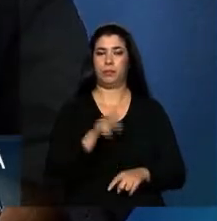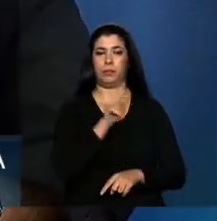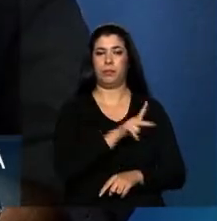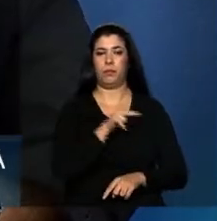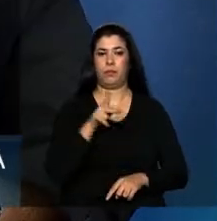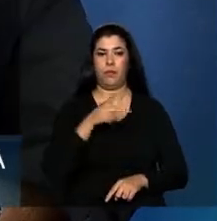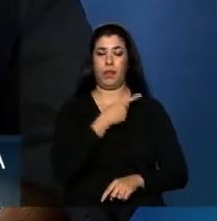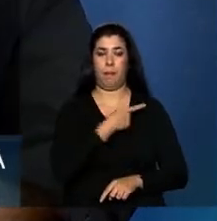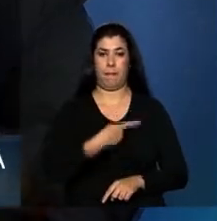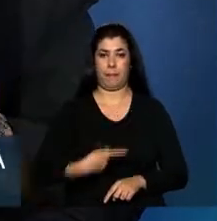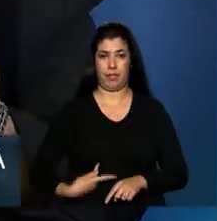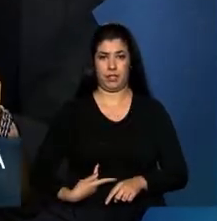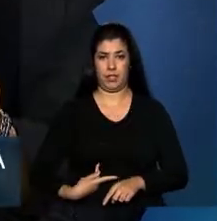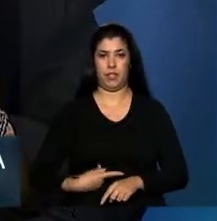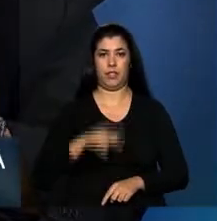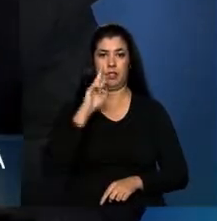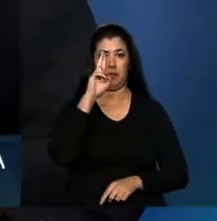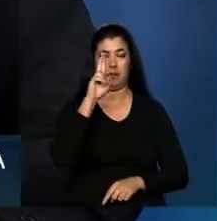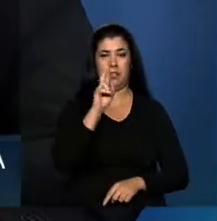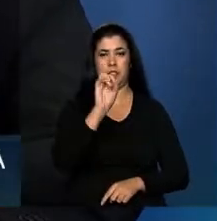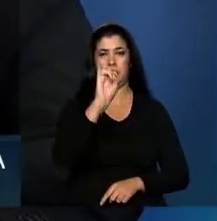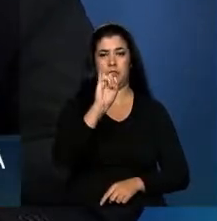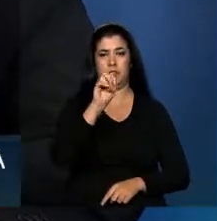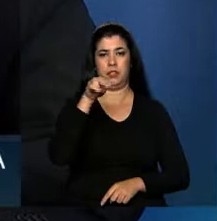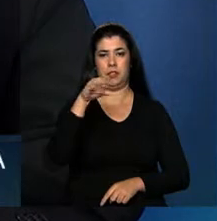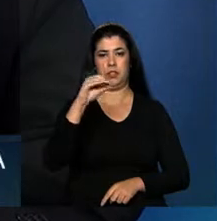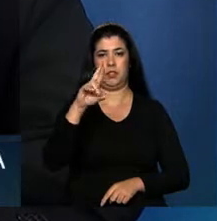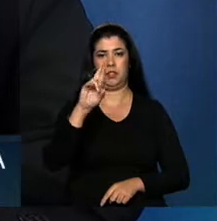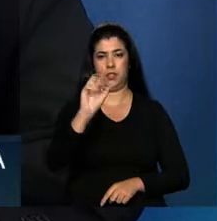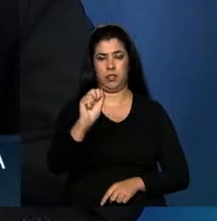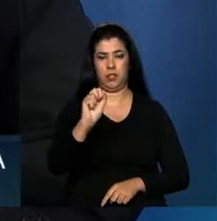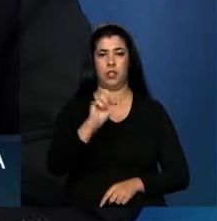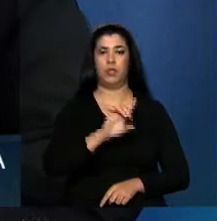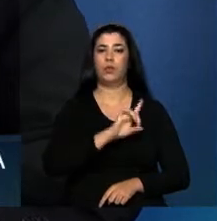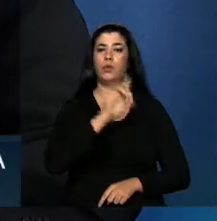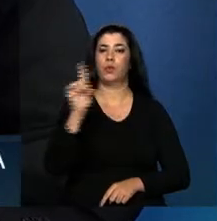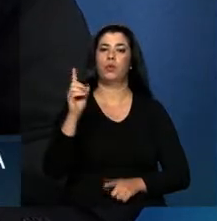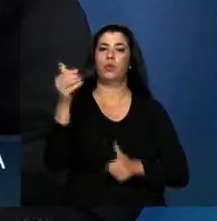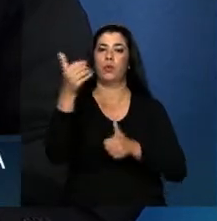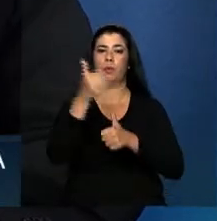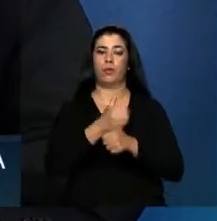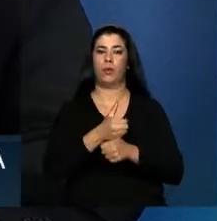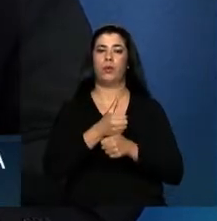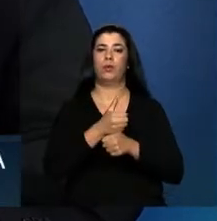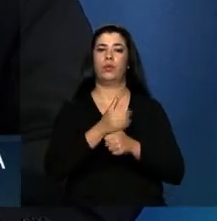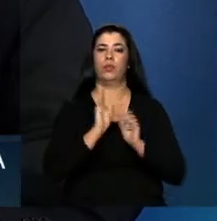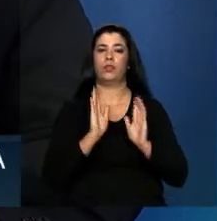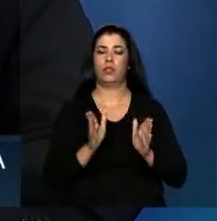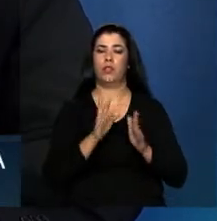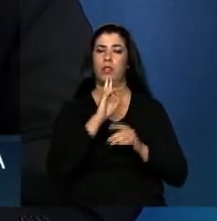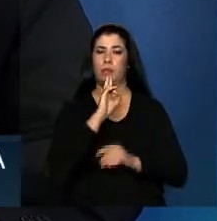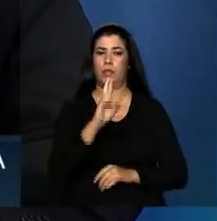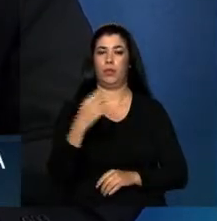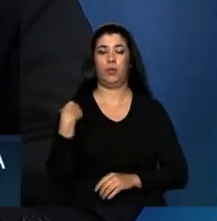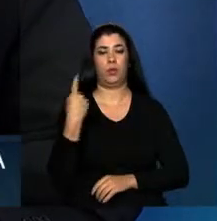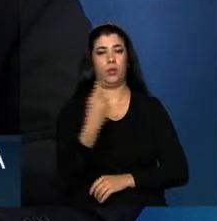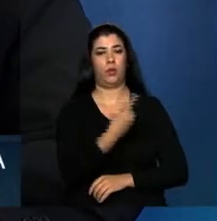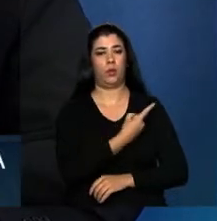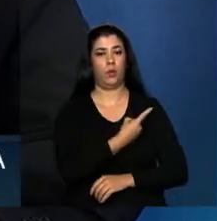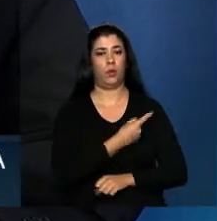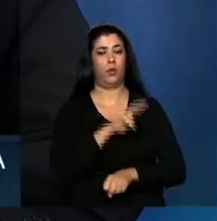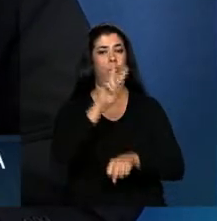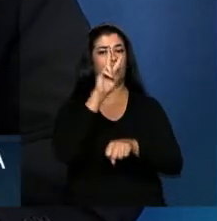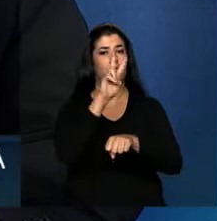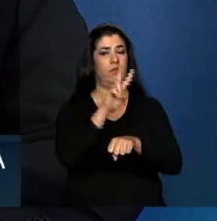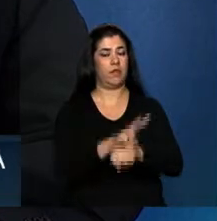está aqui, ela já mencionou isso no dia da sua posse, nós defendemos a